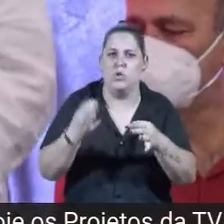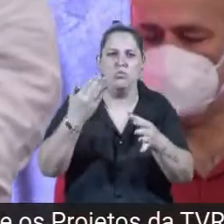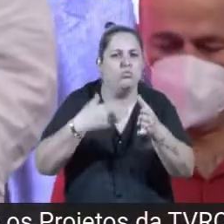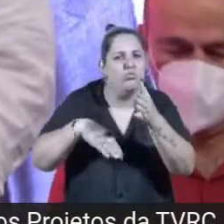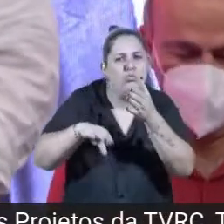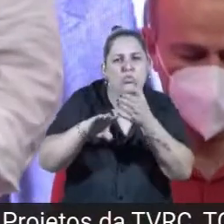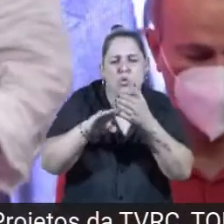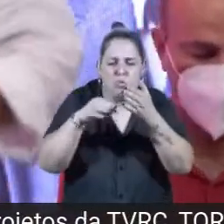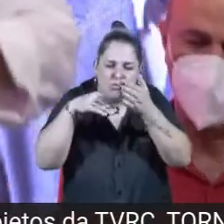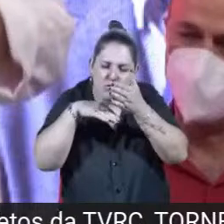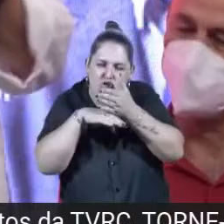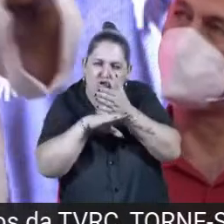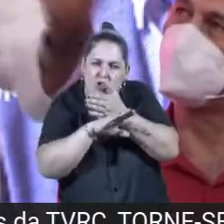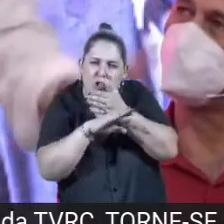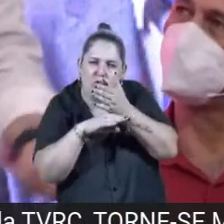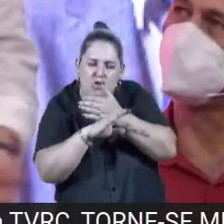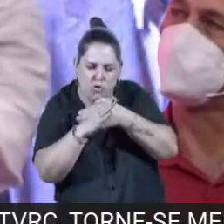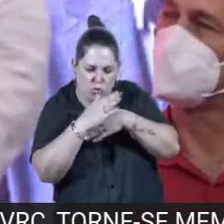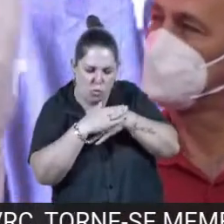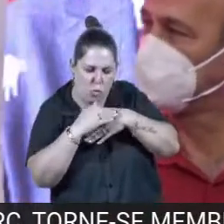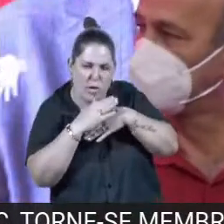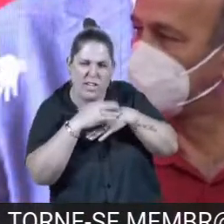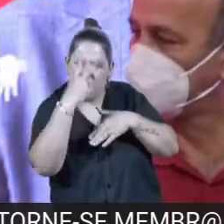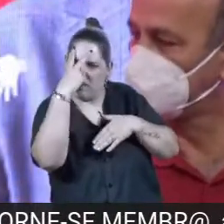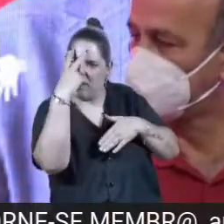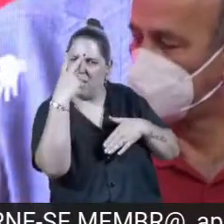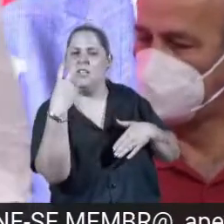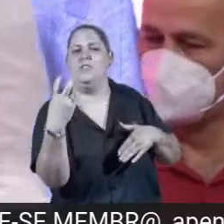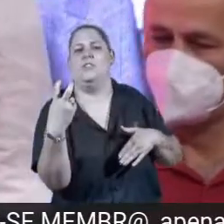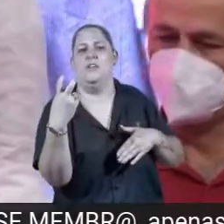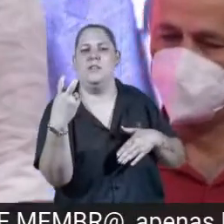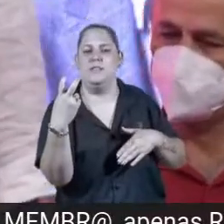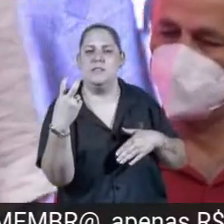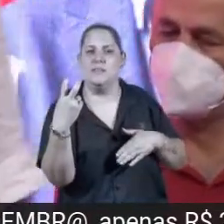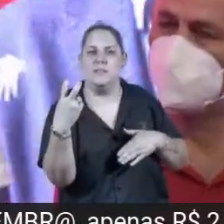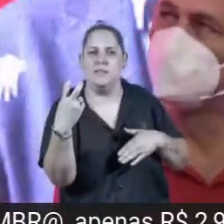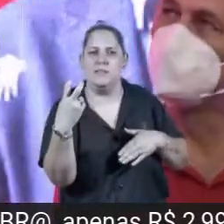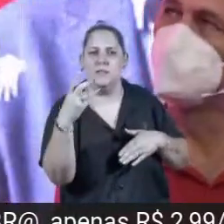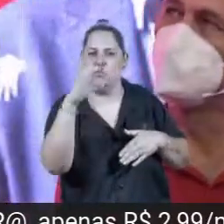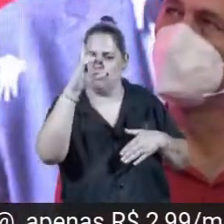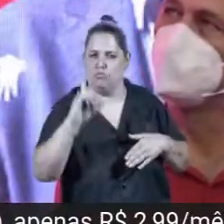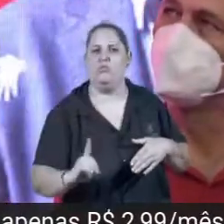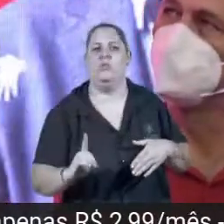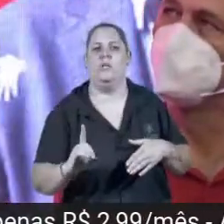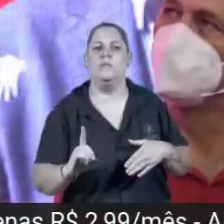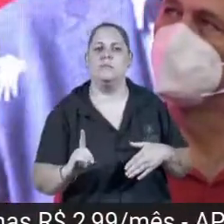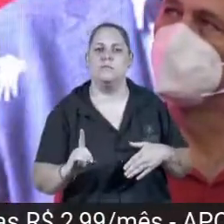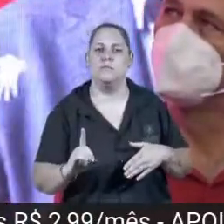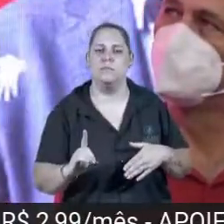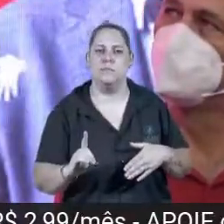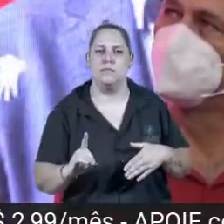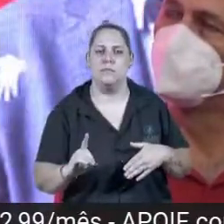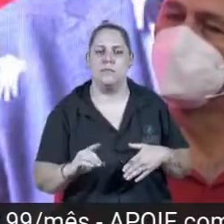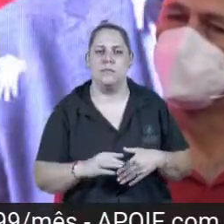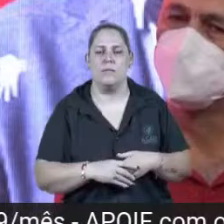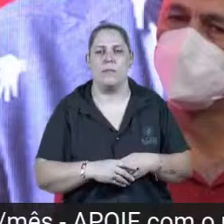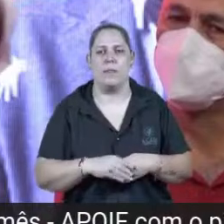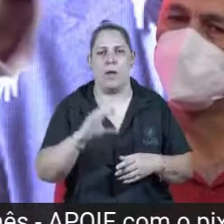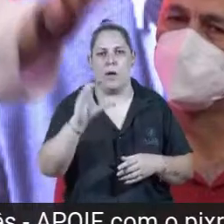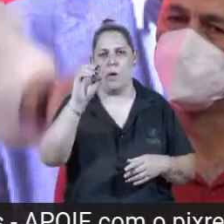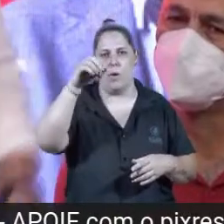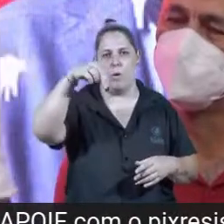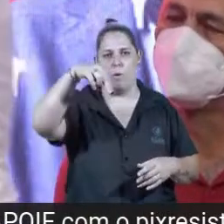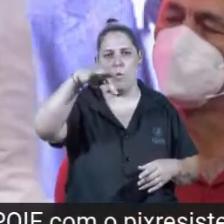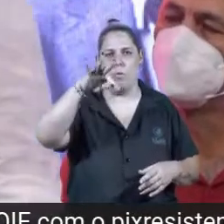esse jeito dele, com a inteligência, a sabedoria do direito, ele, na